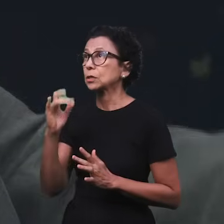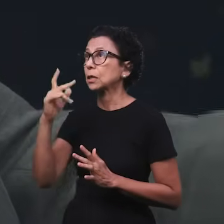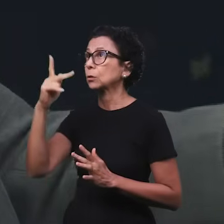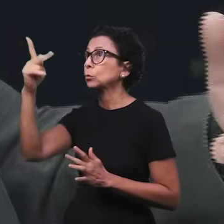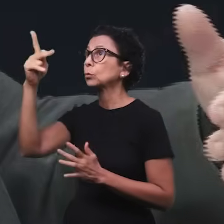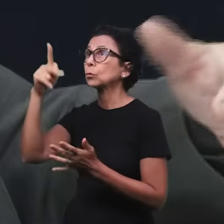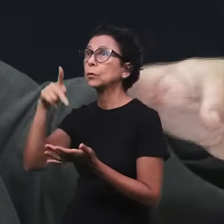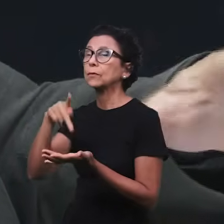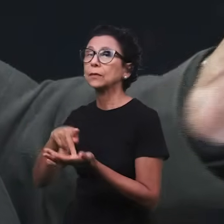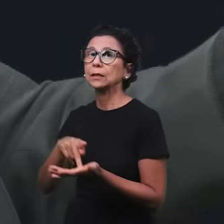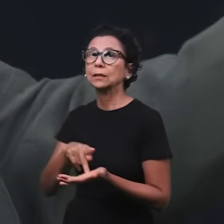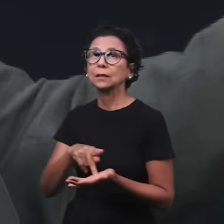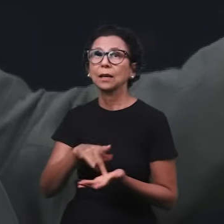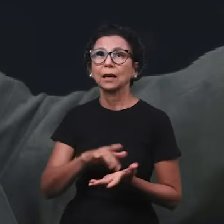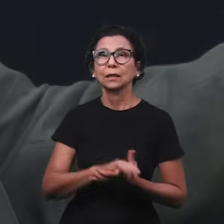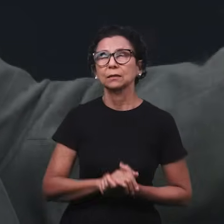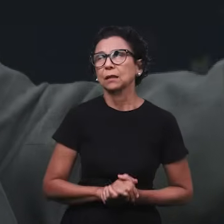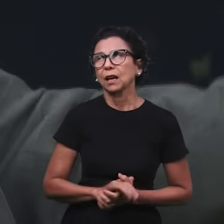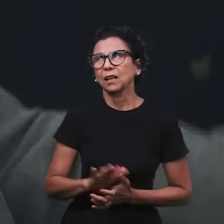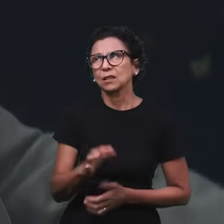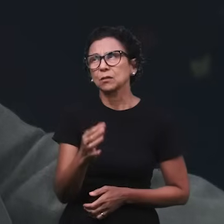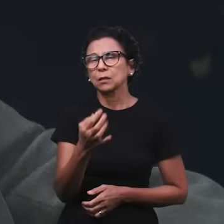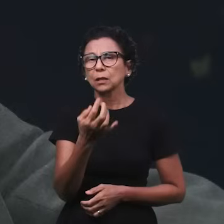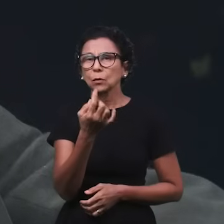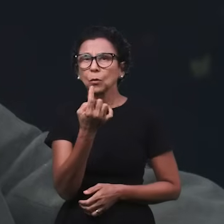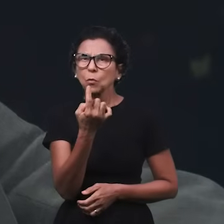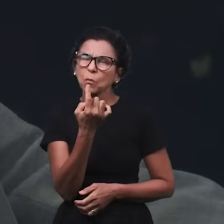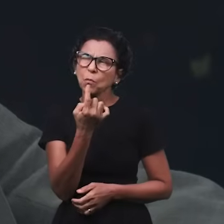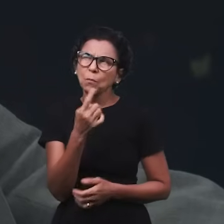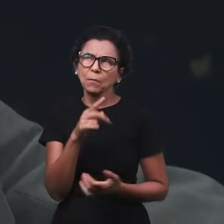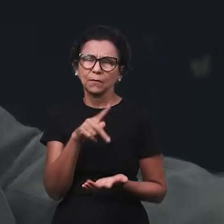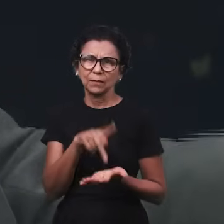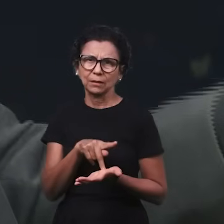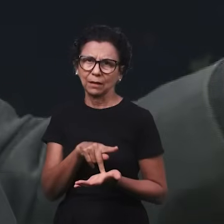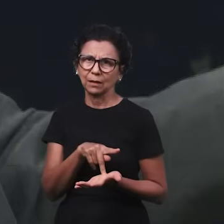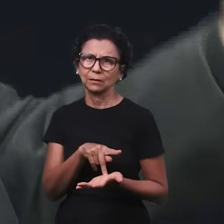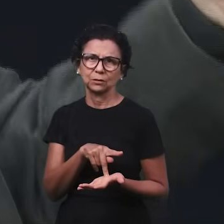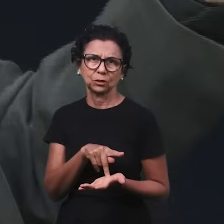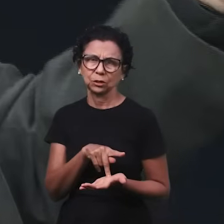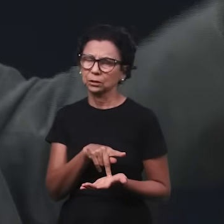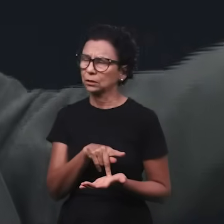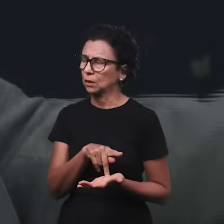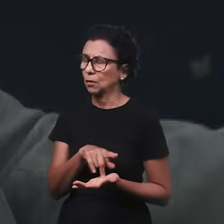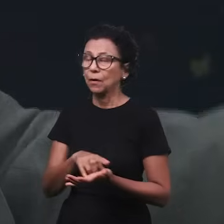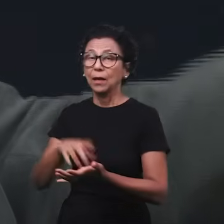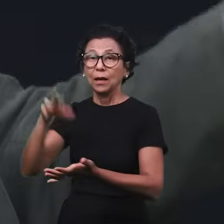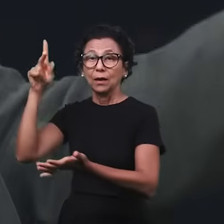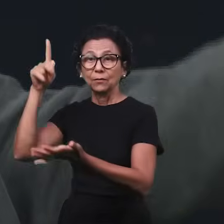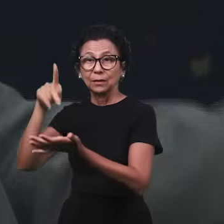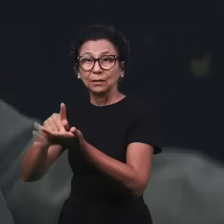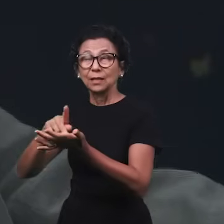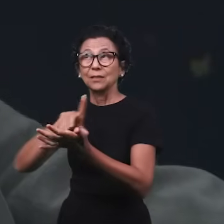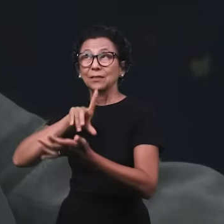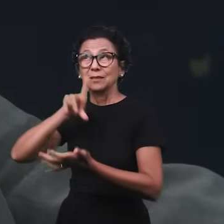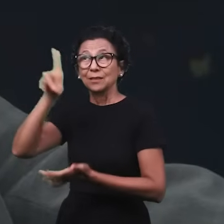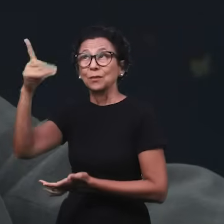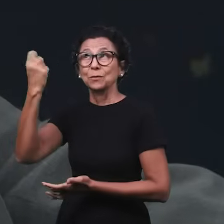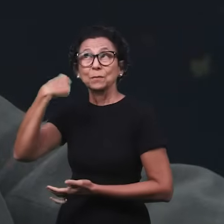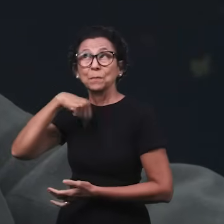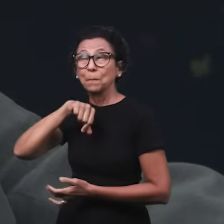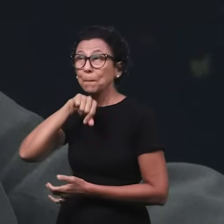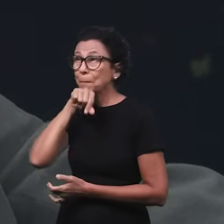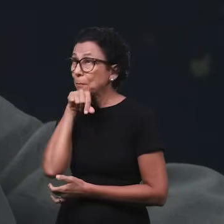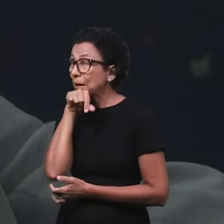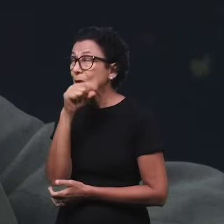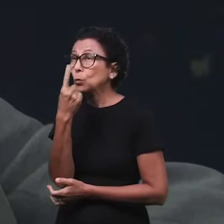ele colocar simplesmente, santifica-os em uma verdade qualquer. Não, na verdade do Pai, a tua palavra é a